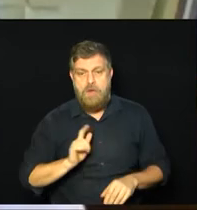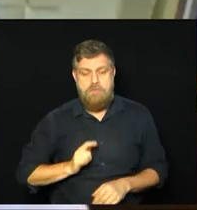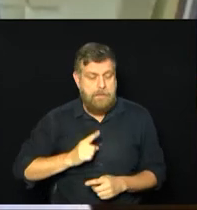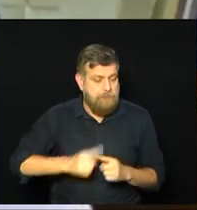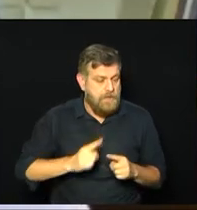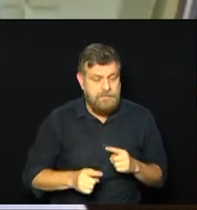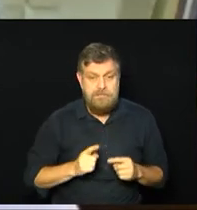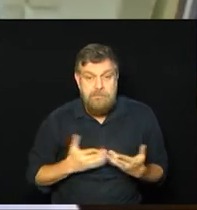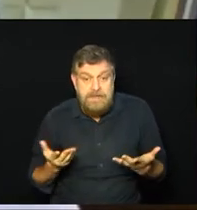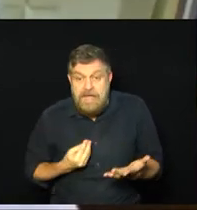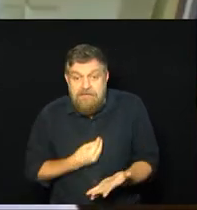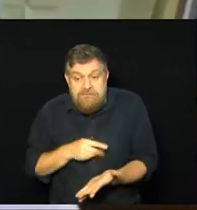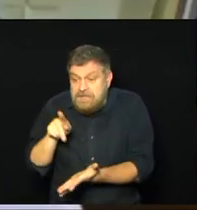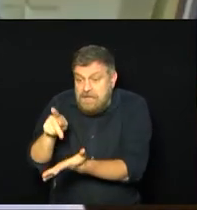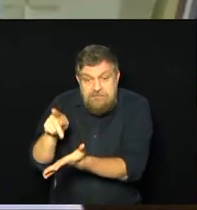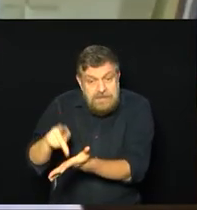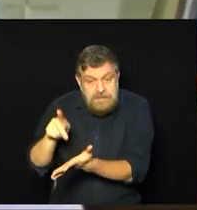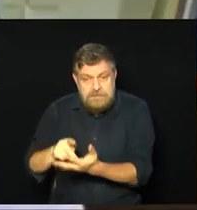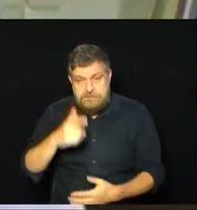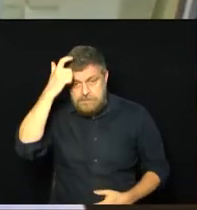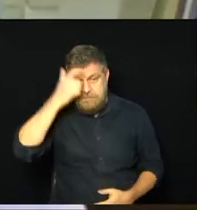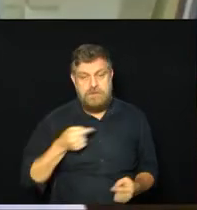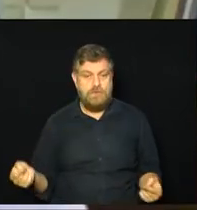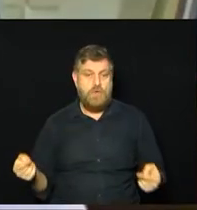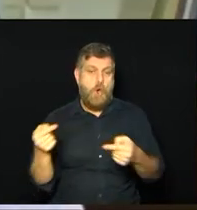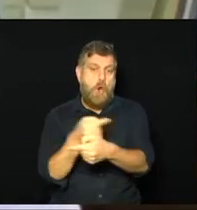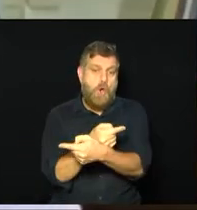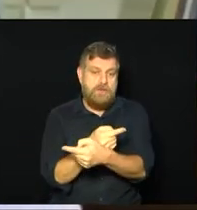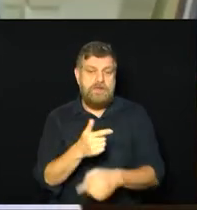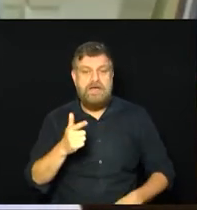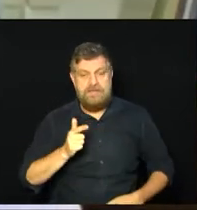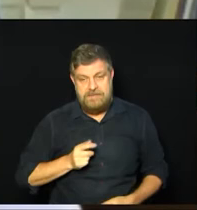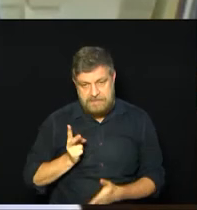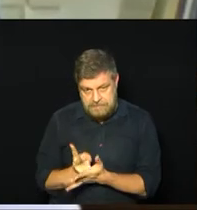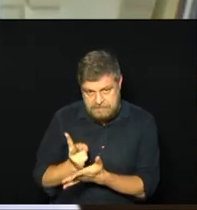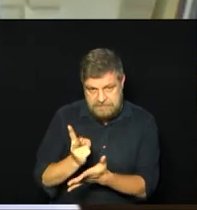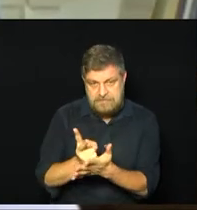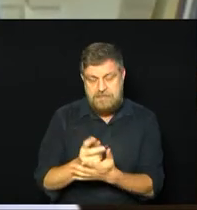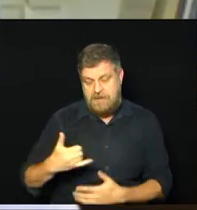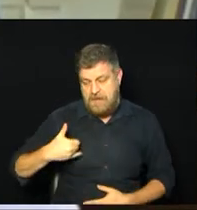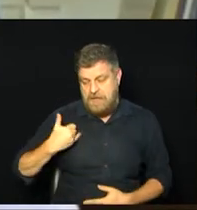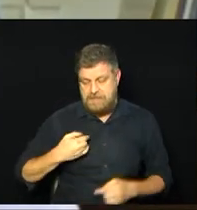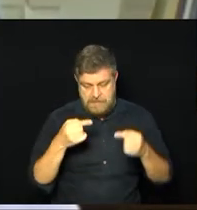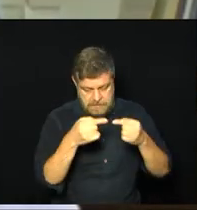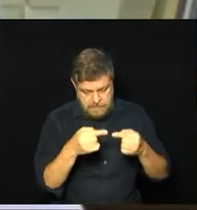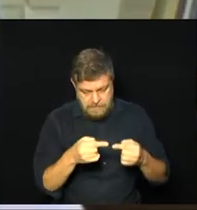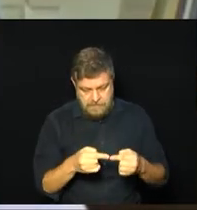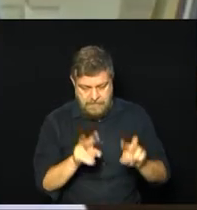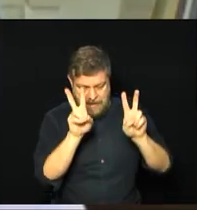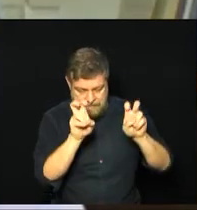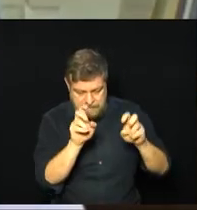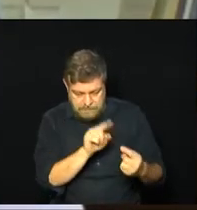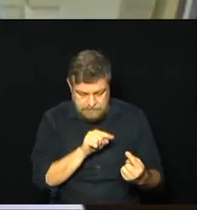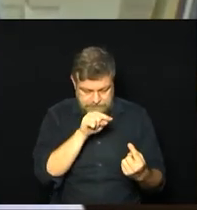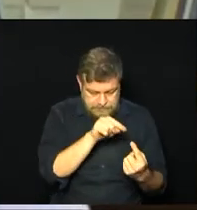da realidade mesmo, né? E eu sou muito contra isso. É claro que existe sempre a idade adequada para cada tema,